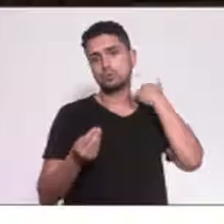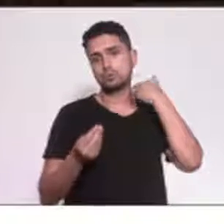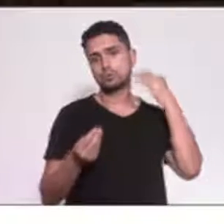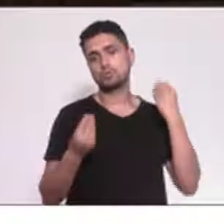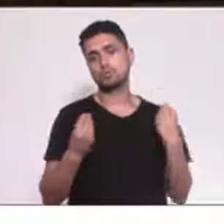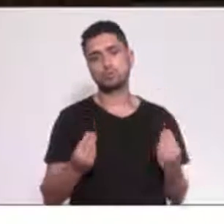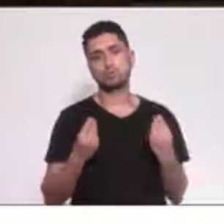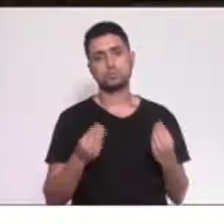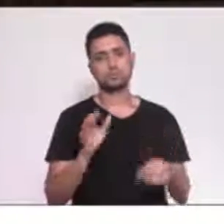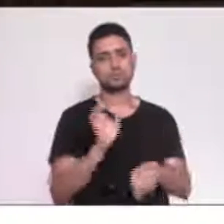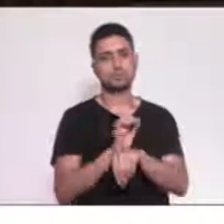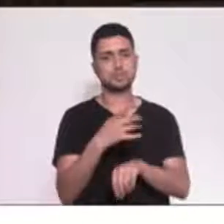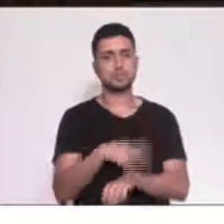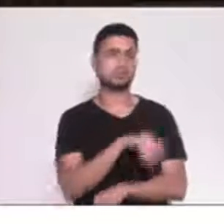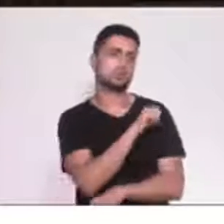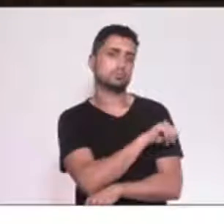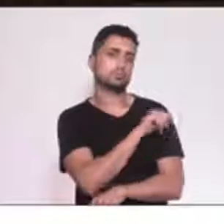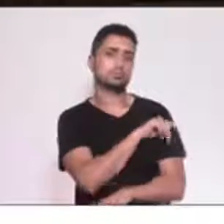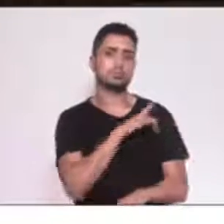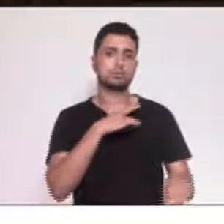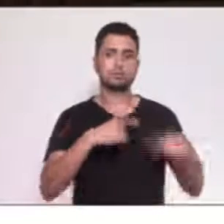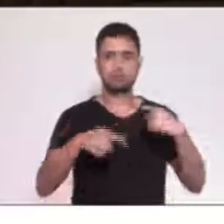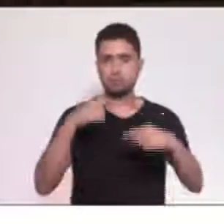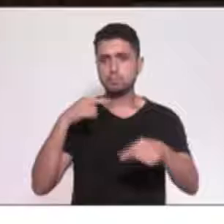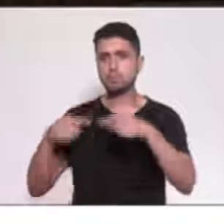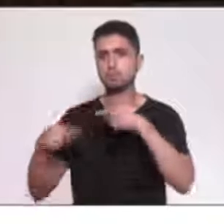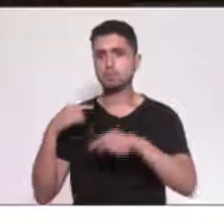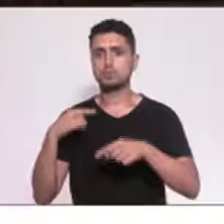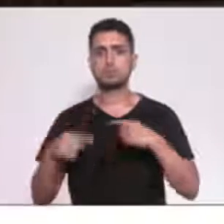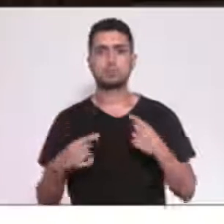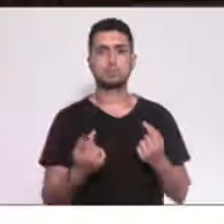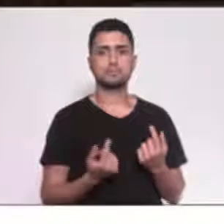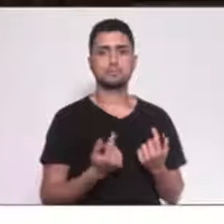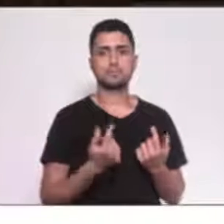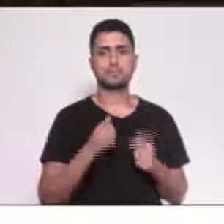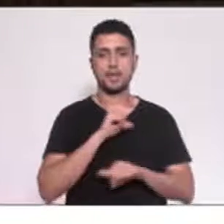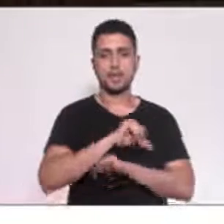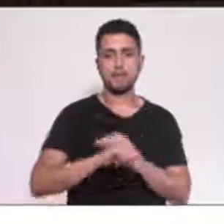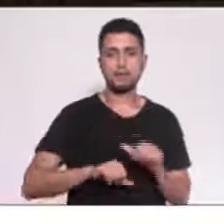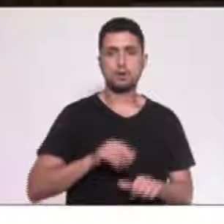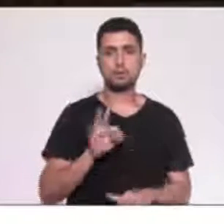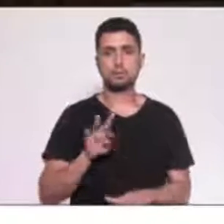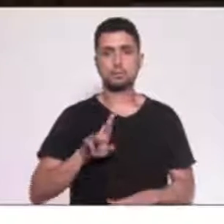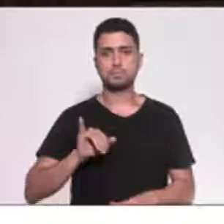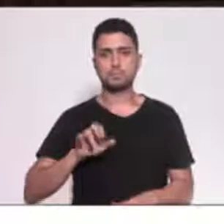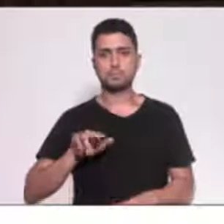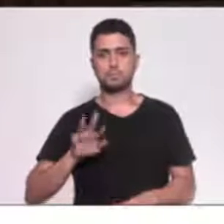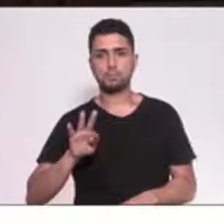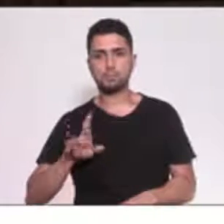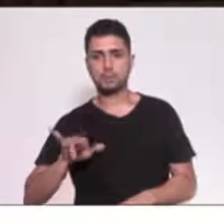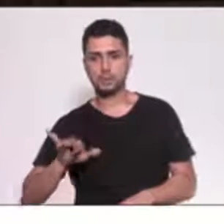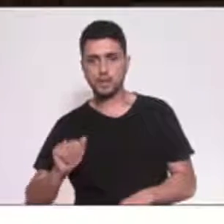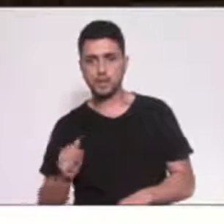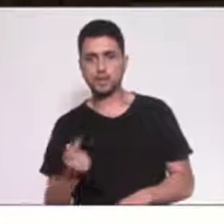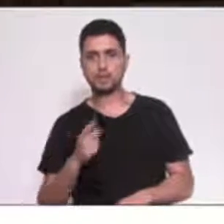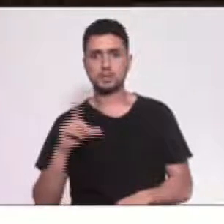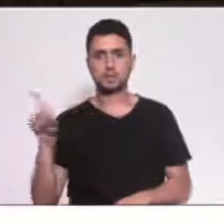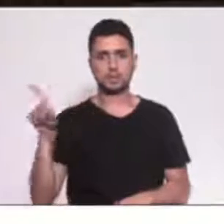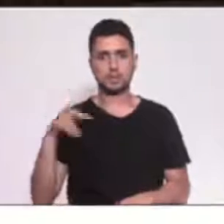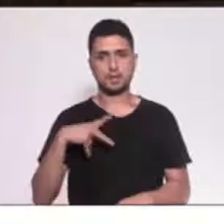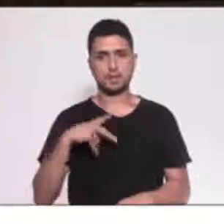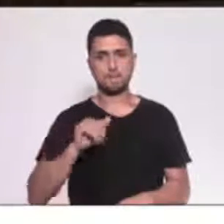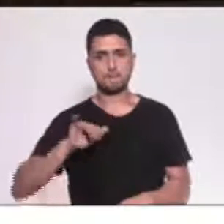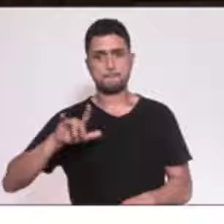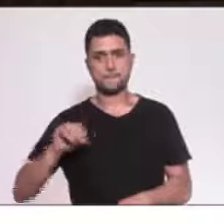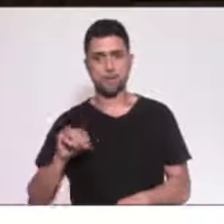Janeiro planeja enfrentar o debate da reforma tributária? Está na pauta, por exemplo, do ministro Paulo Guedes, aliás, pauta